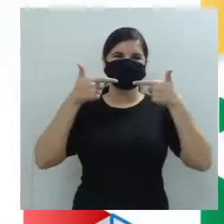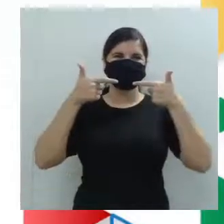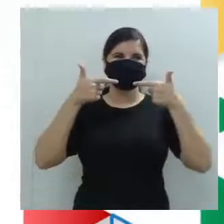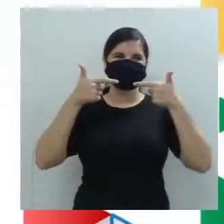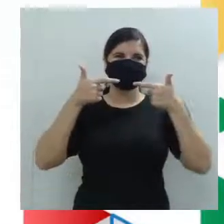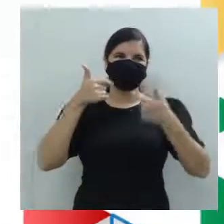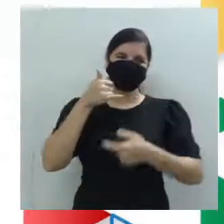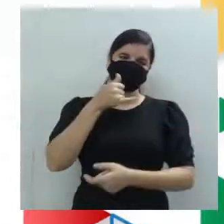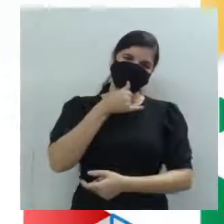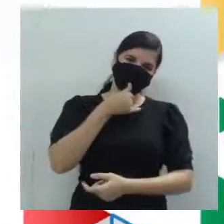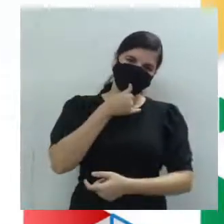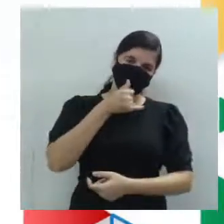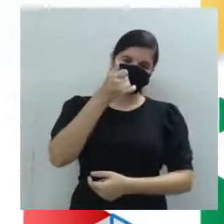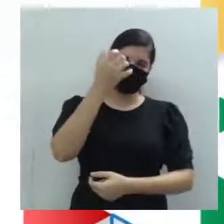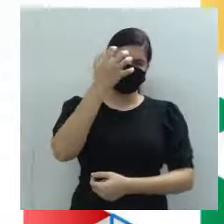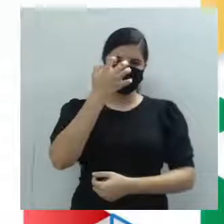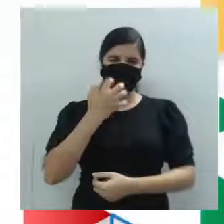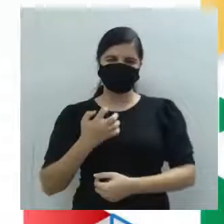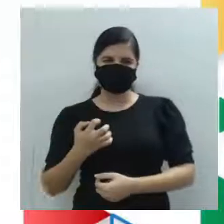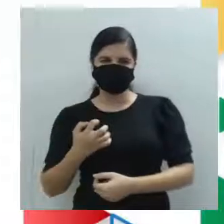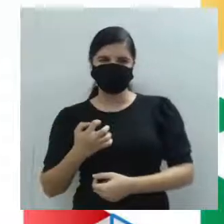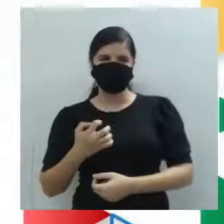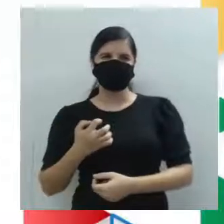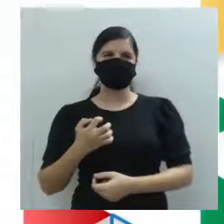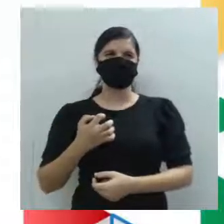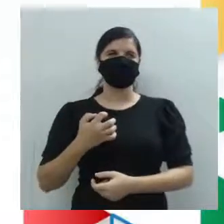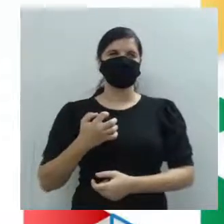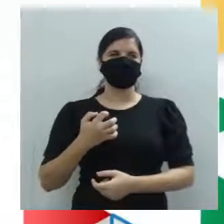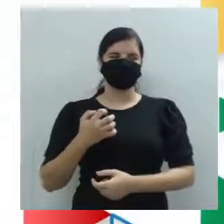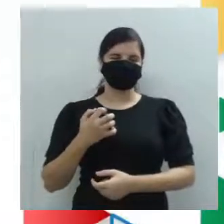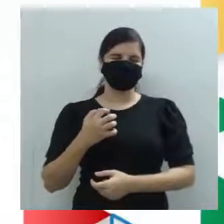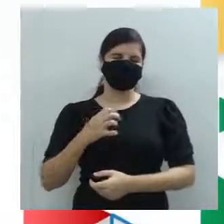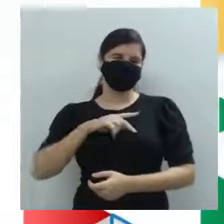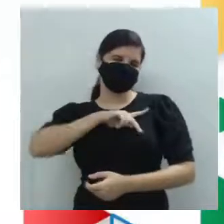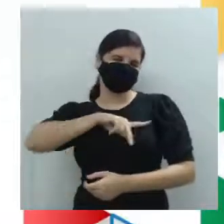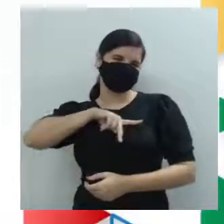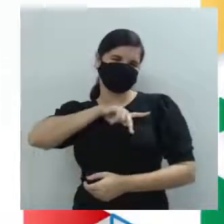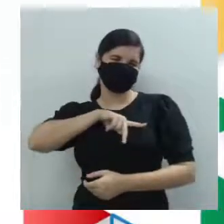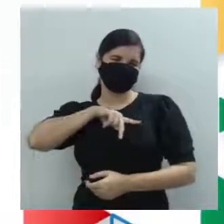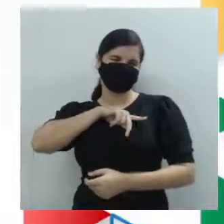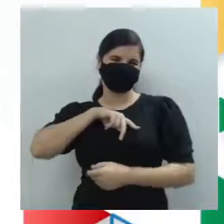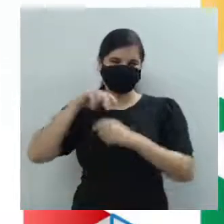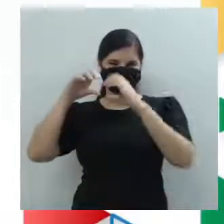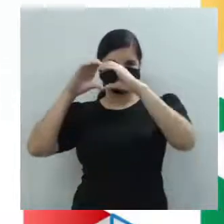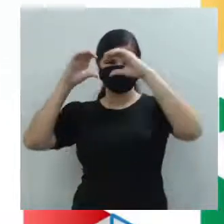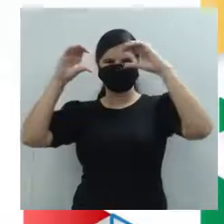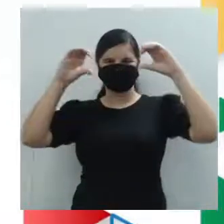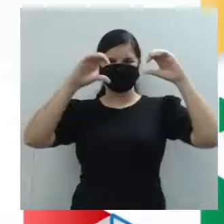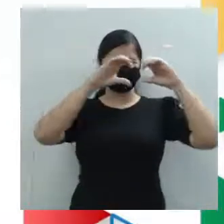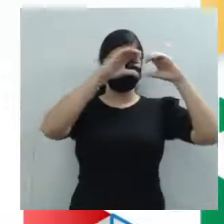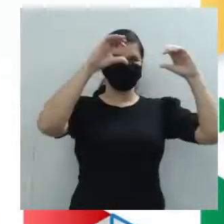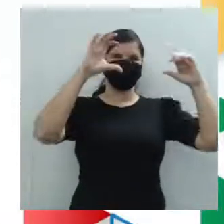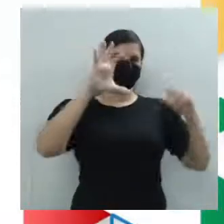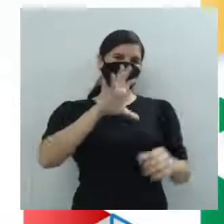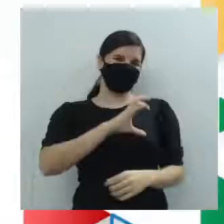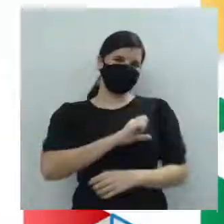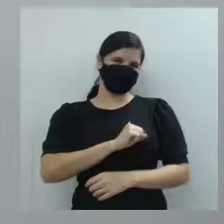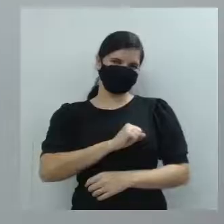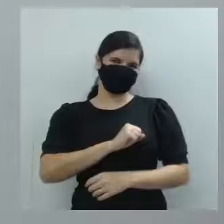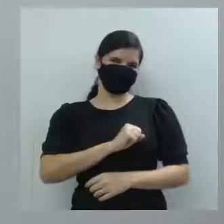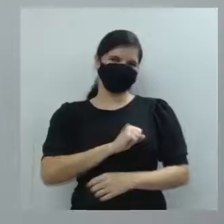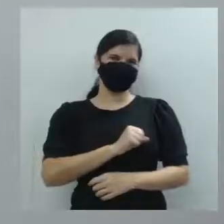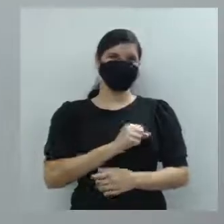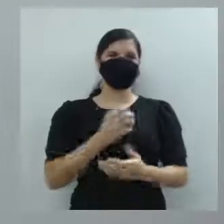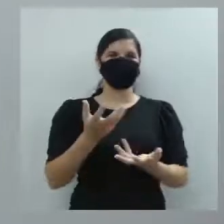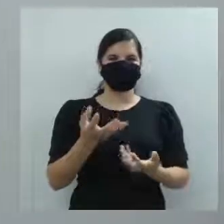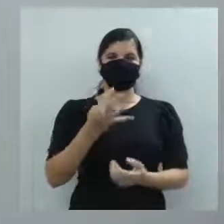de pessoas com vários sentimentos. Alegria, tristeza, de amor, certo? Etc.